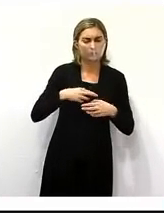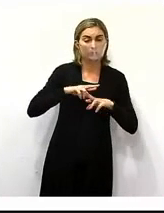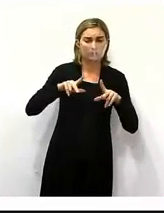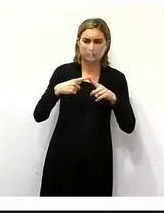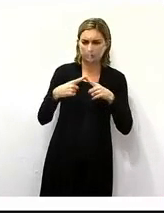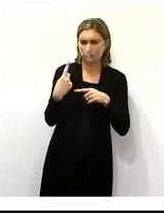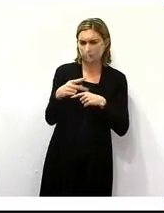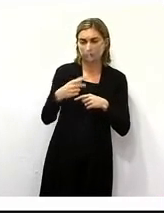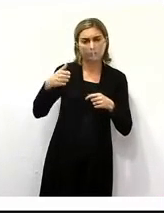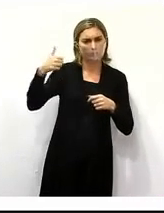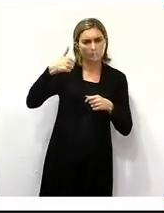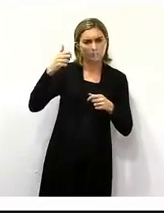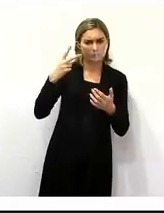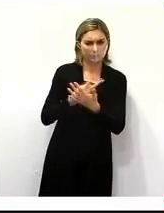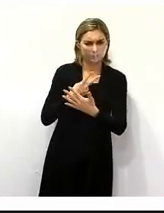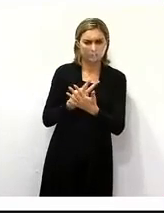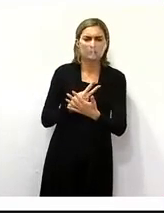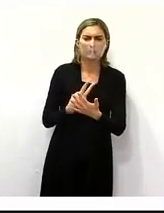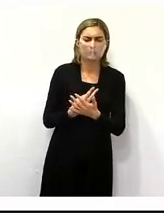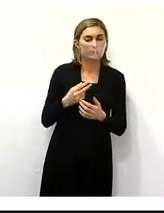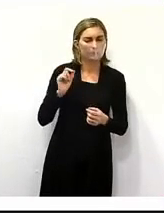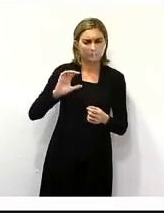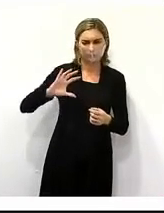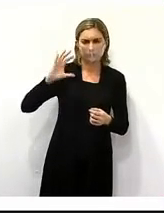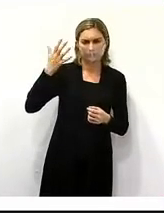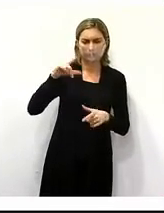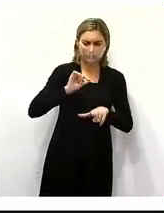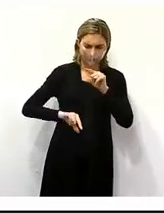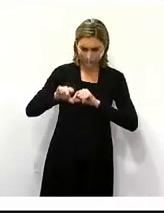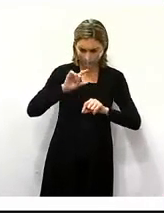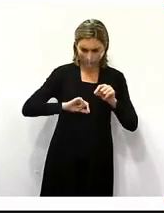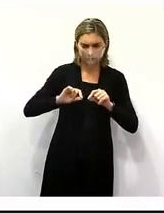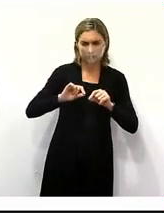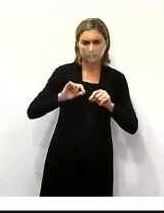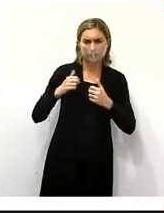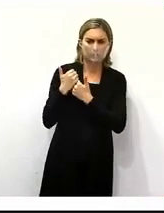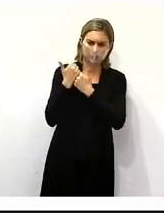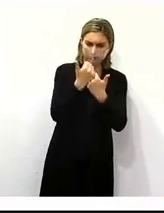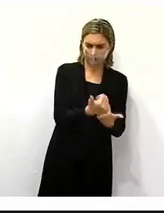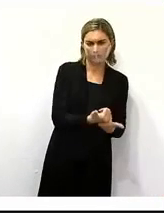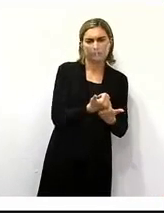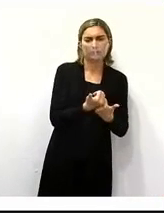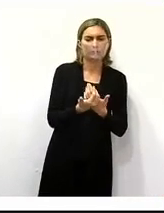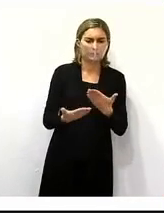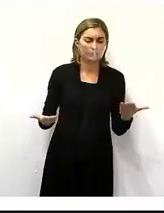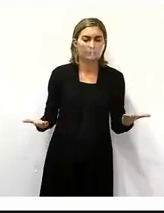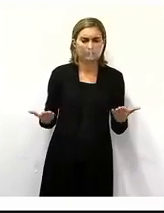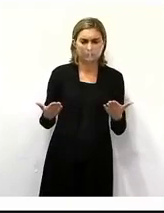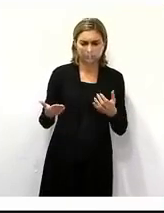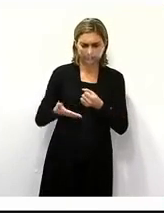seu primeiro erro terá sido cometido ao escolher assessores. Então,